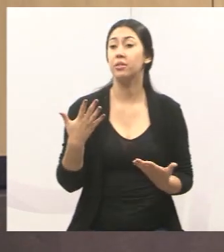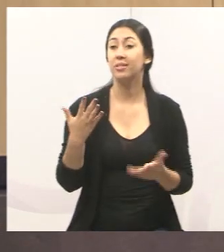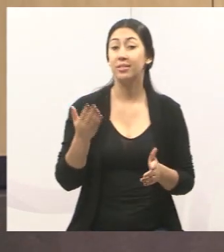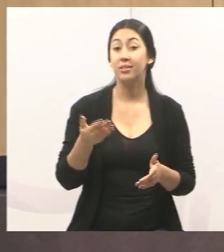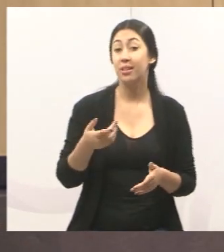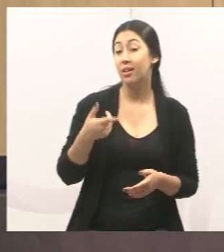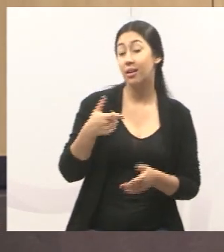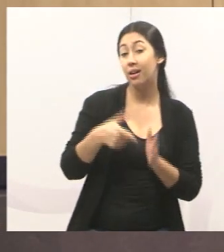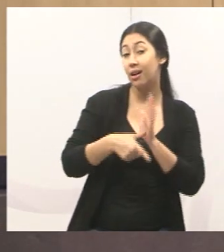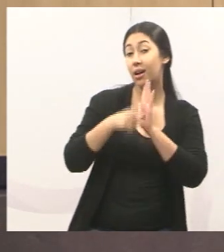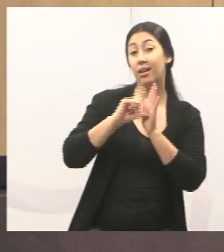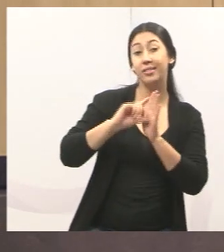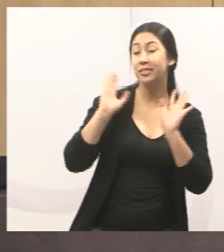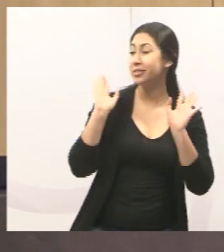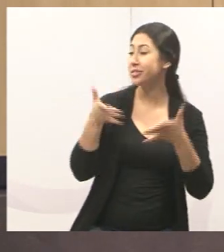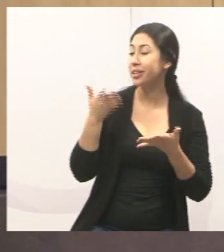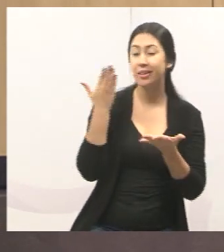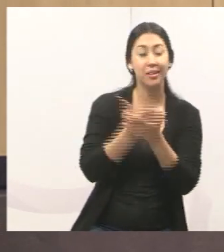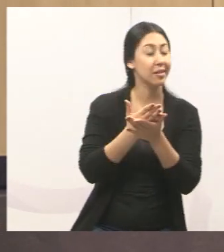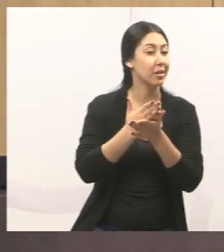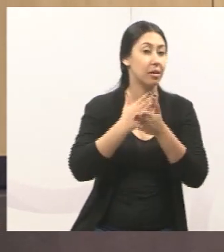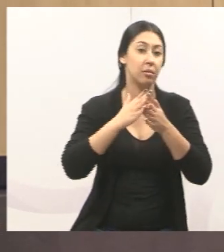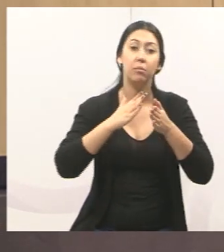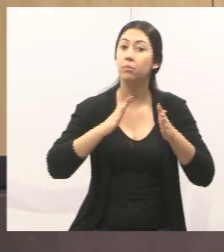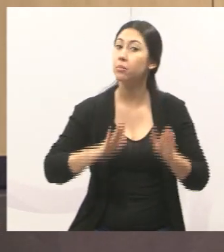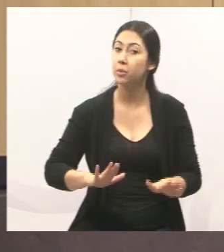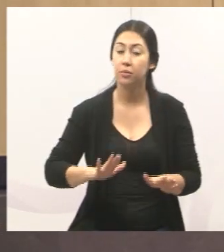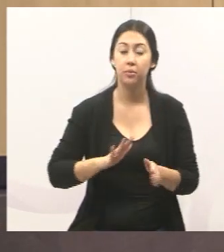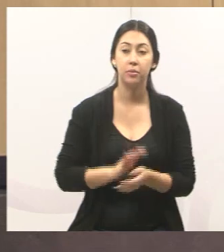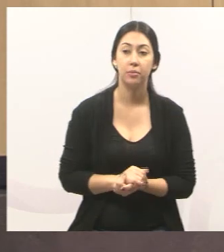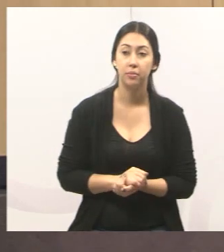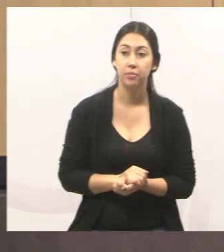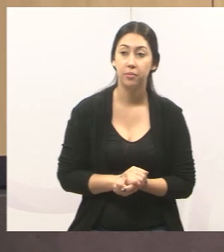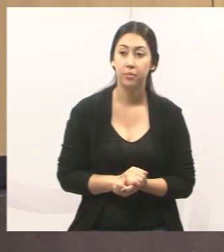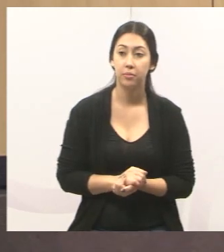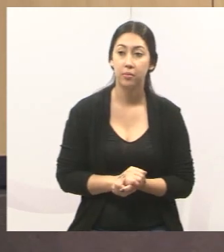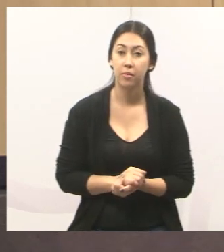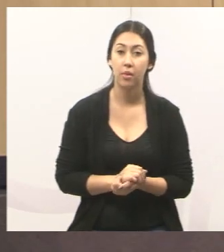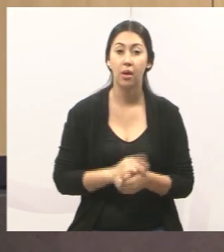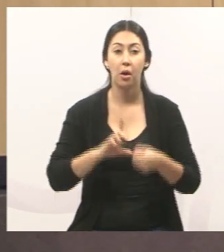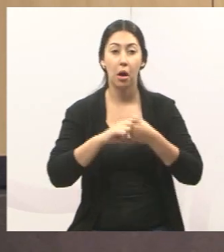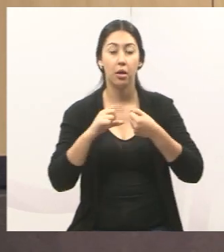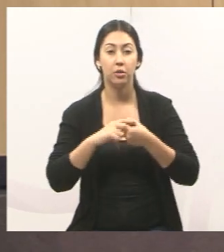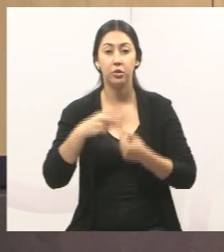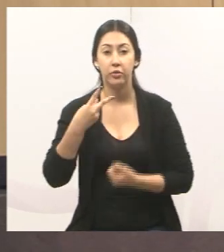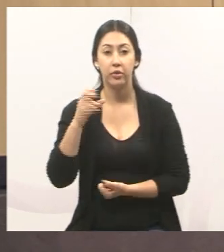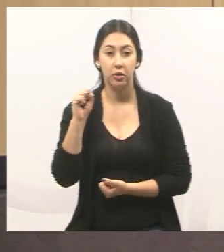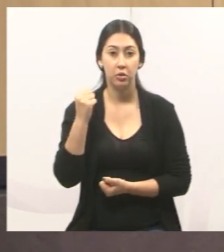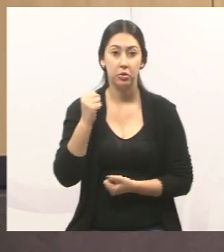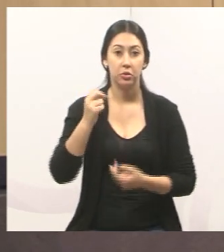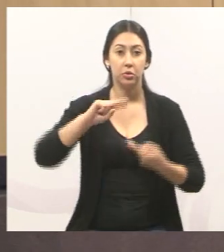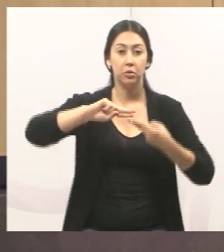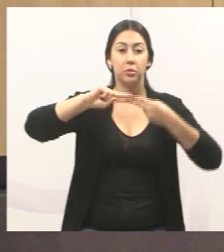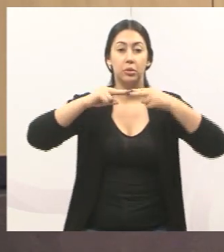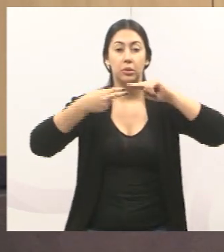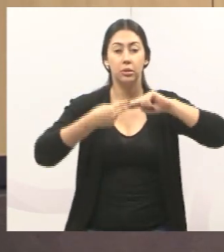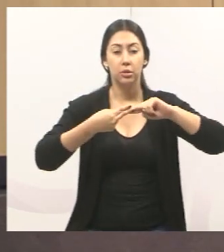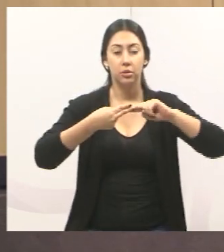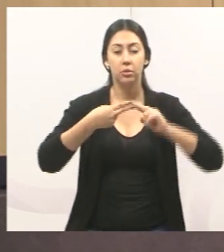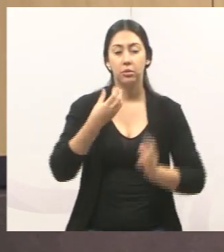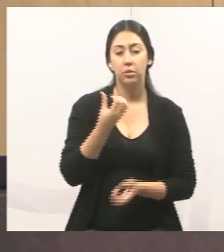estava anteriormente encerrado pela preclusão. Nos termos do artigo 28, inciso